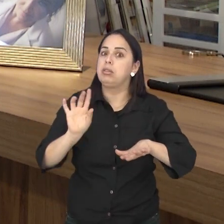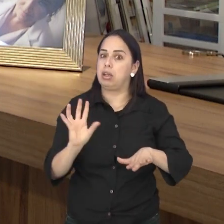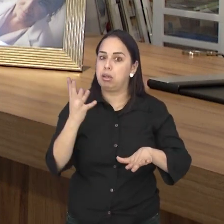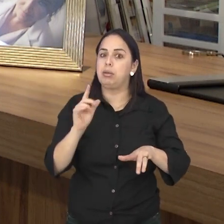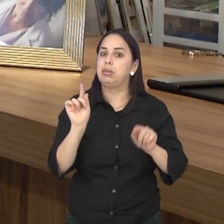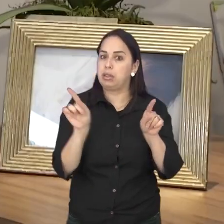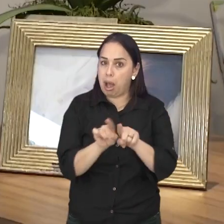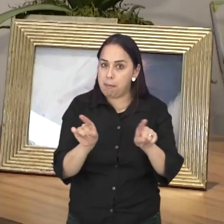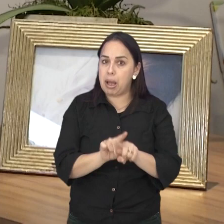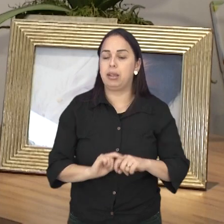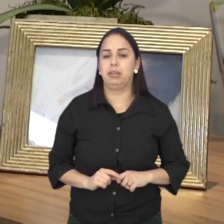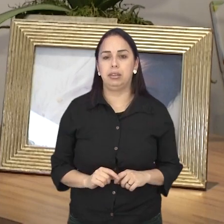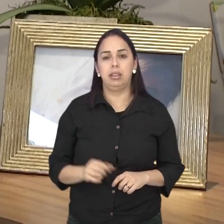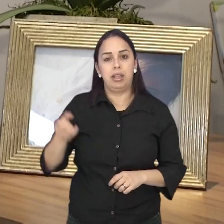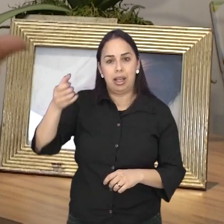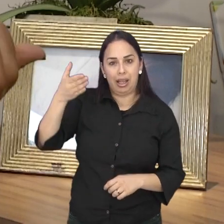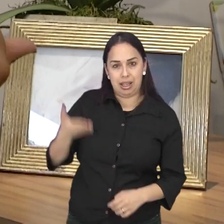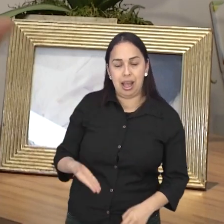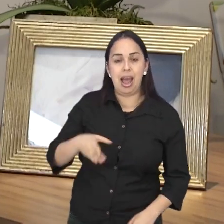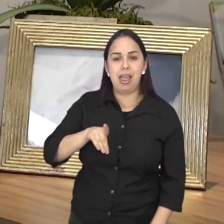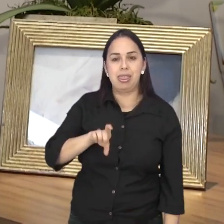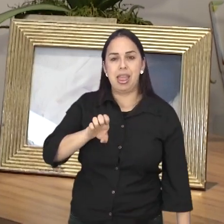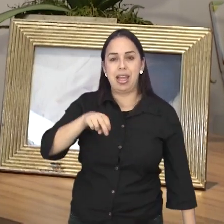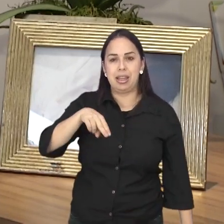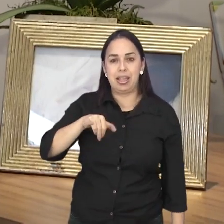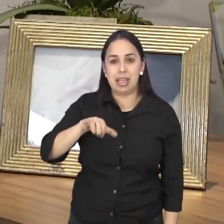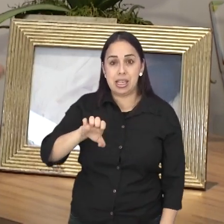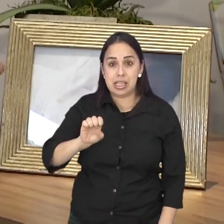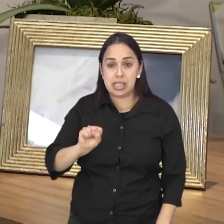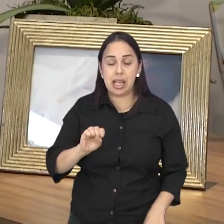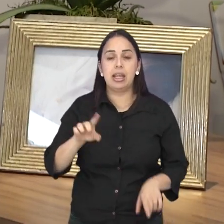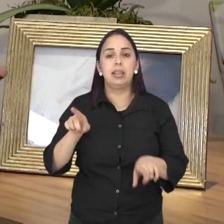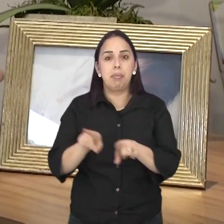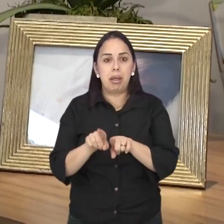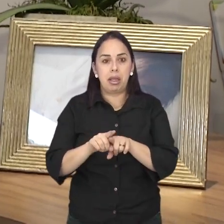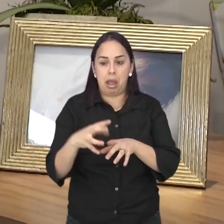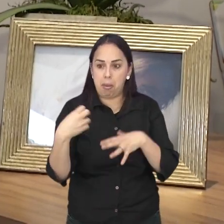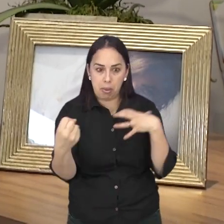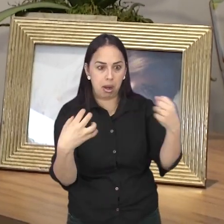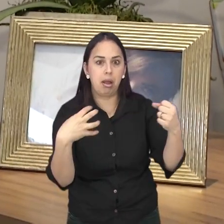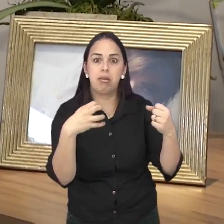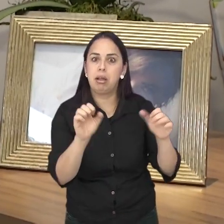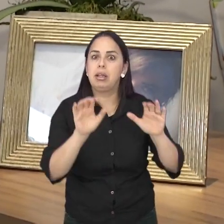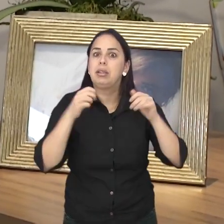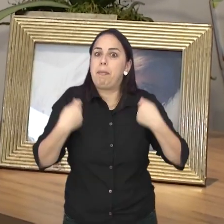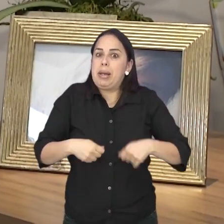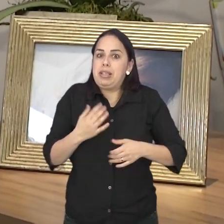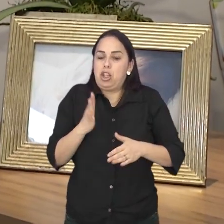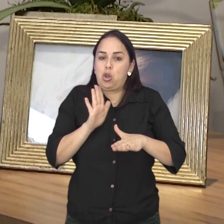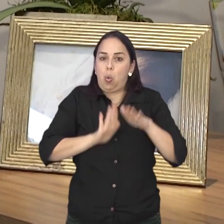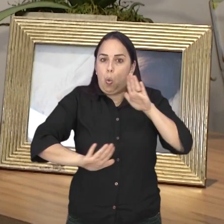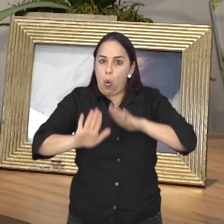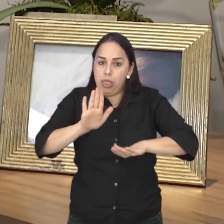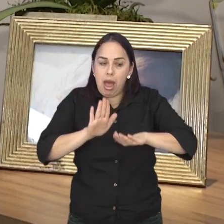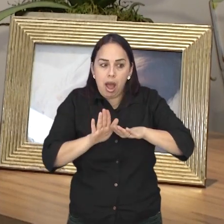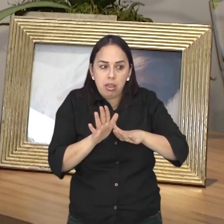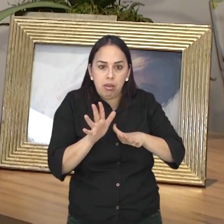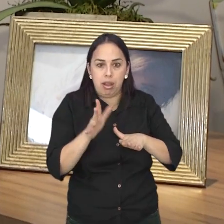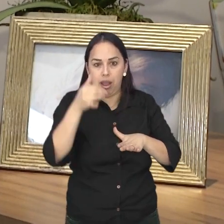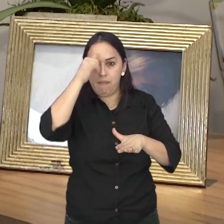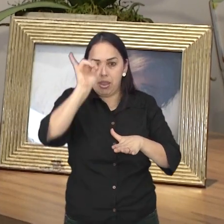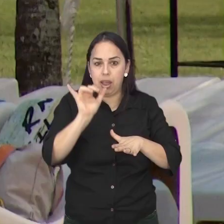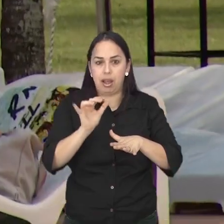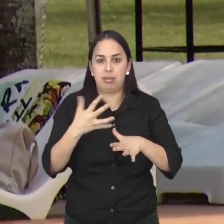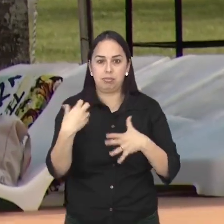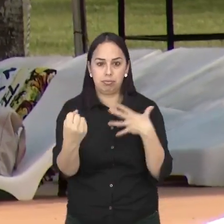provocando deformidades. A doutora Denise explica que a micose é contagiosa e todo cuidado é pouco para evitar a